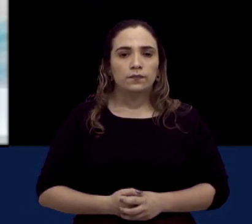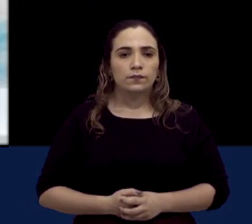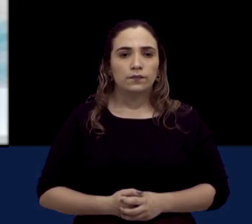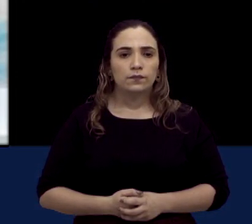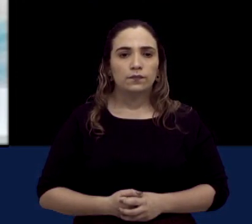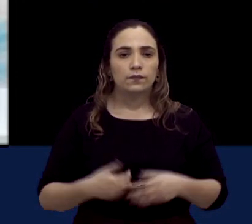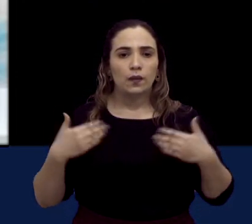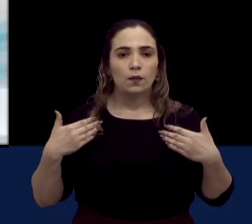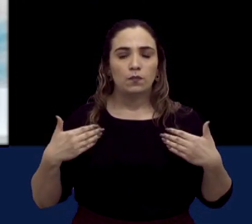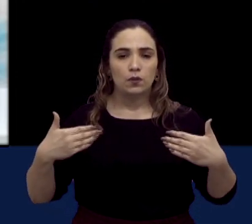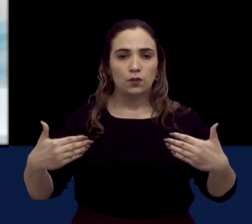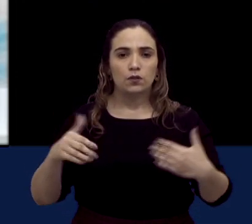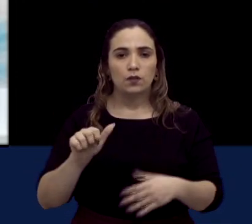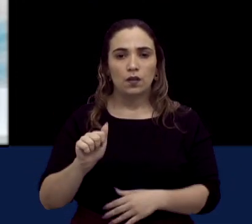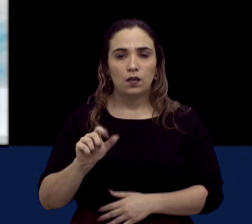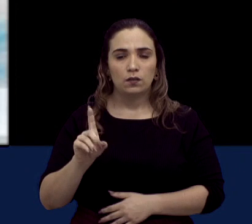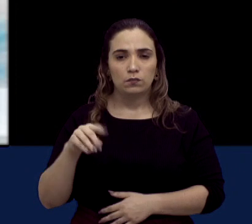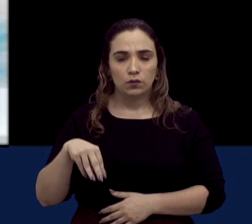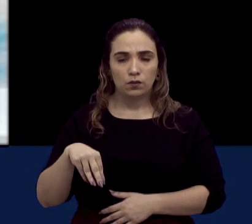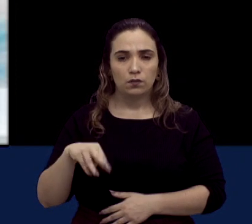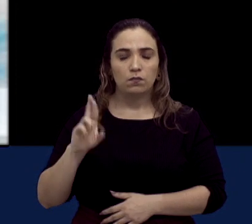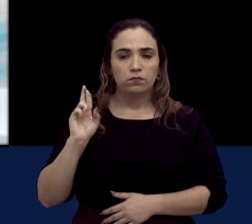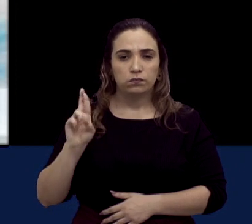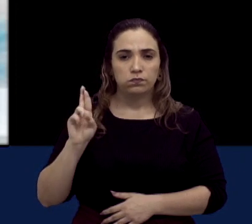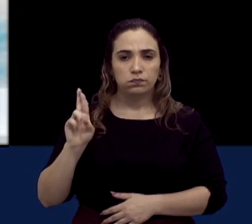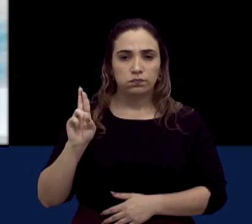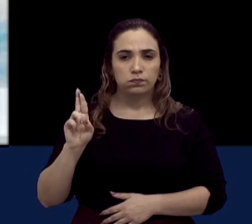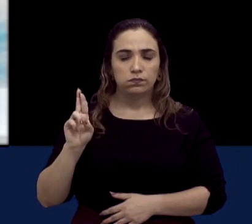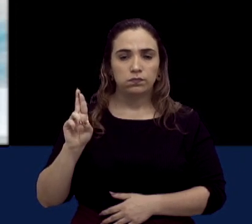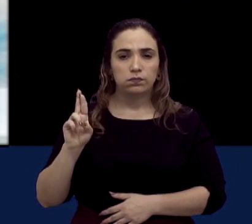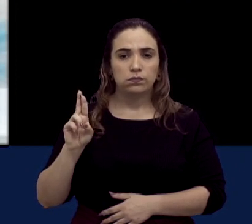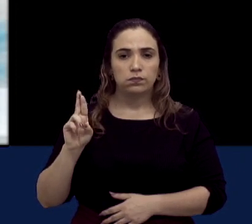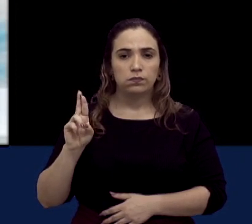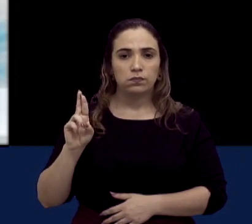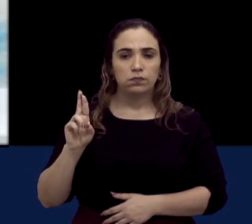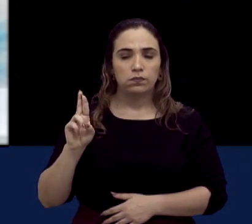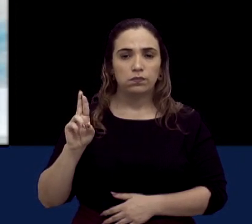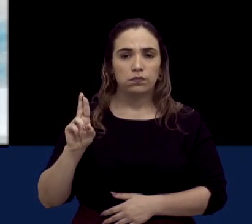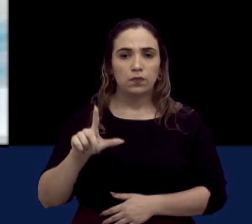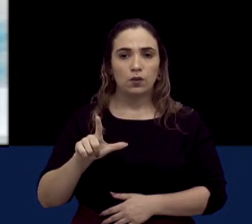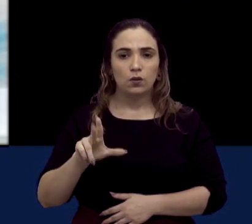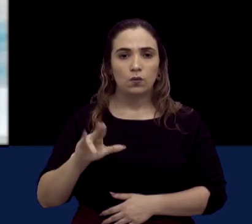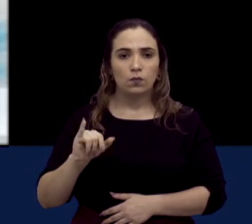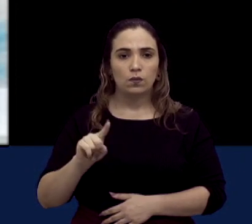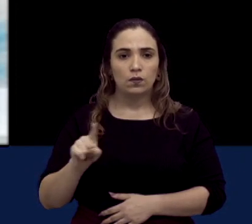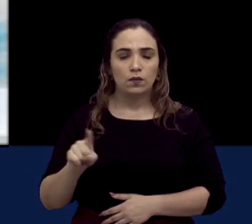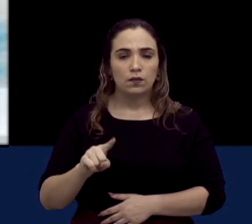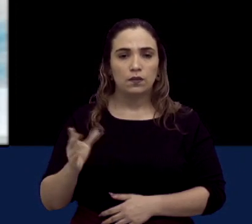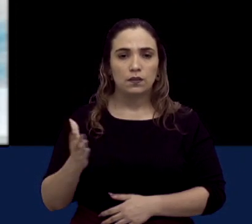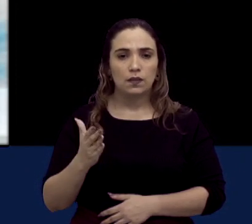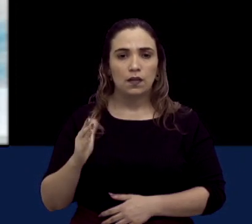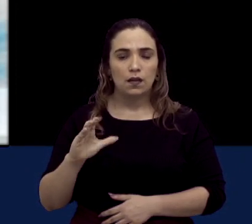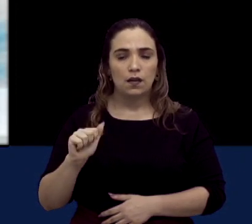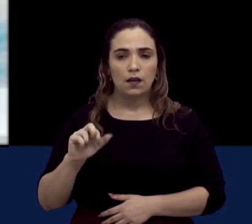e o ministro da Administração Federal e Reforma do Estado, MARE, Luiz Carlos Bresser Pereira, foi